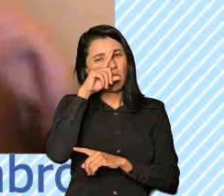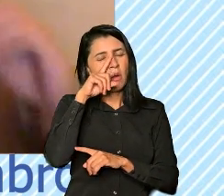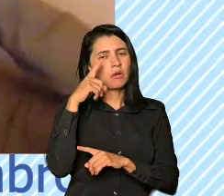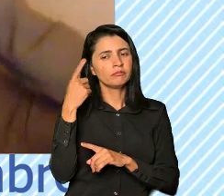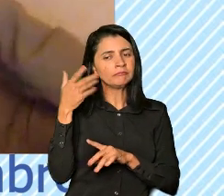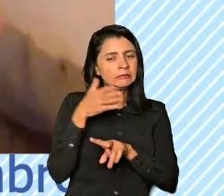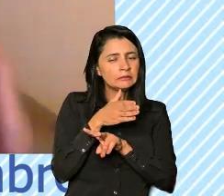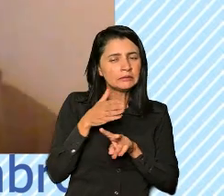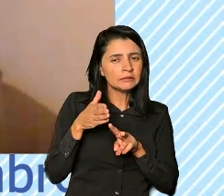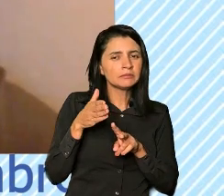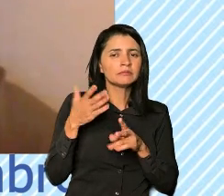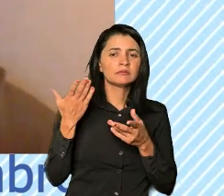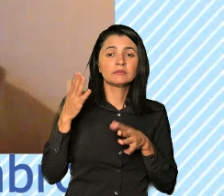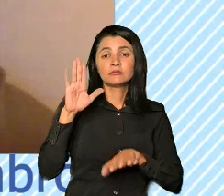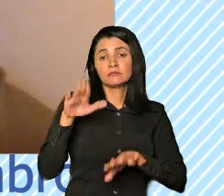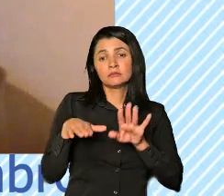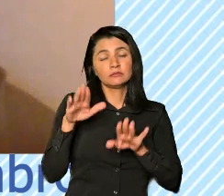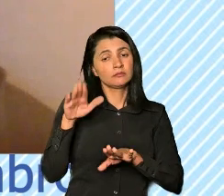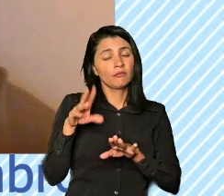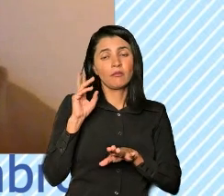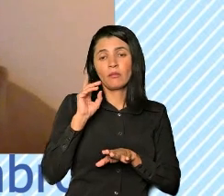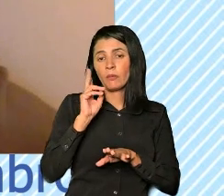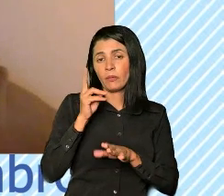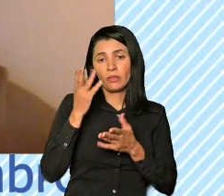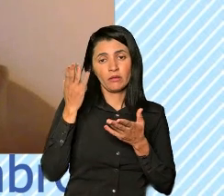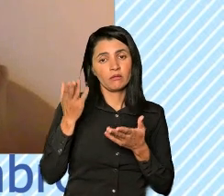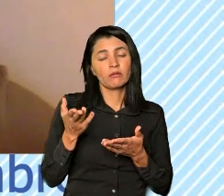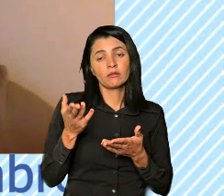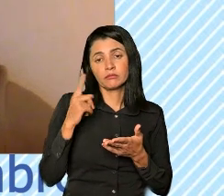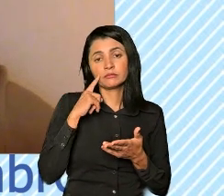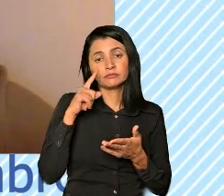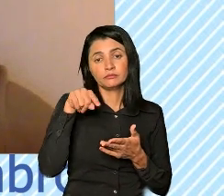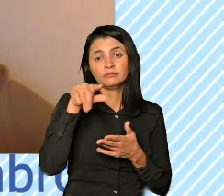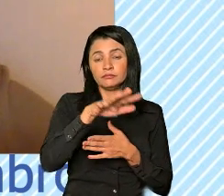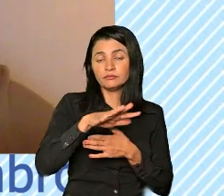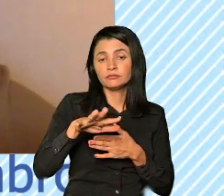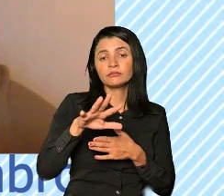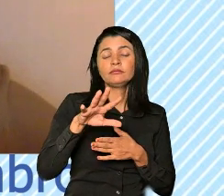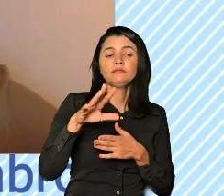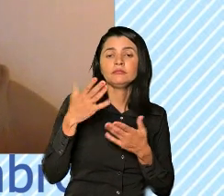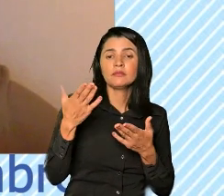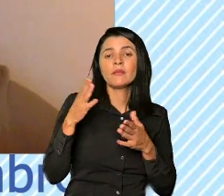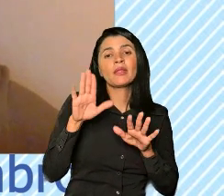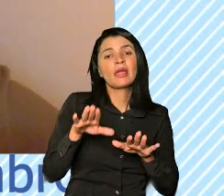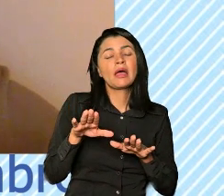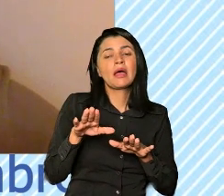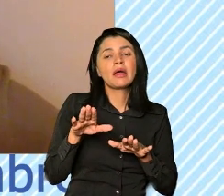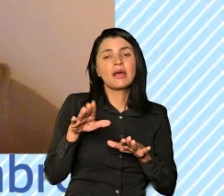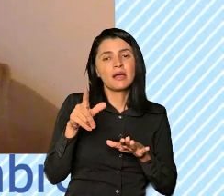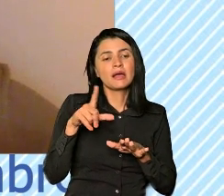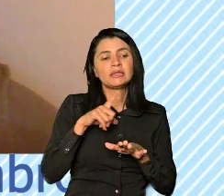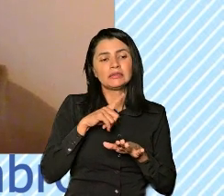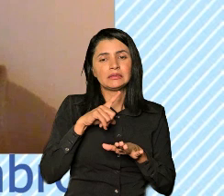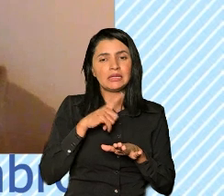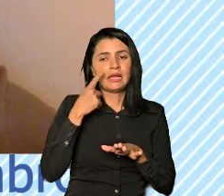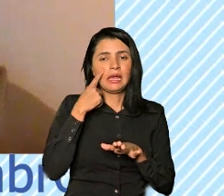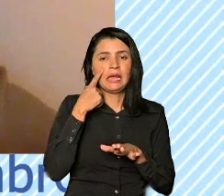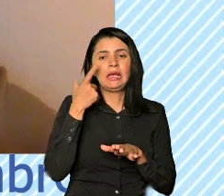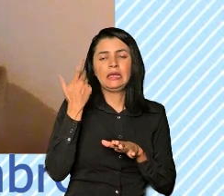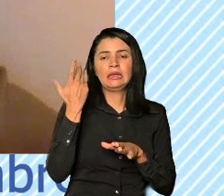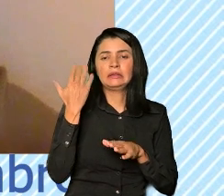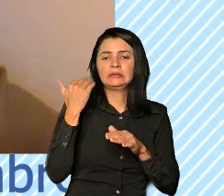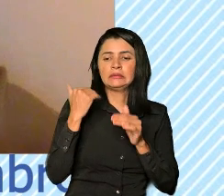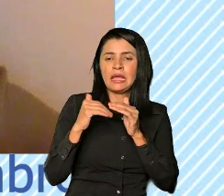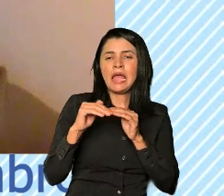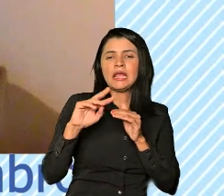transitar nesses extremos, talvez a saída sempre esteja nesse meio termo, mas que há, então, essa camada, ou então